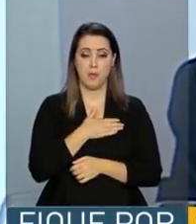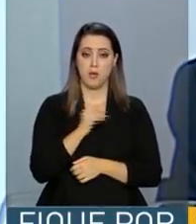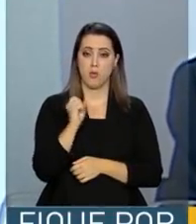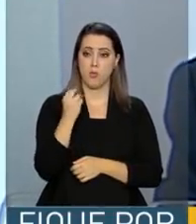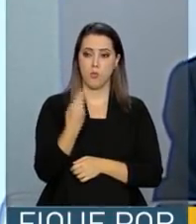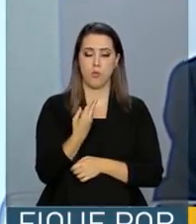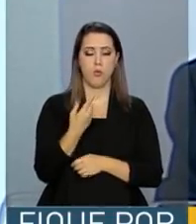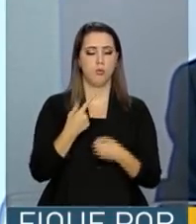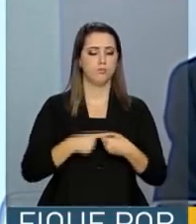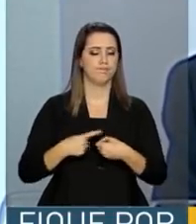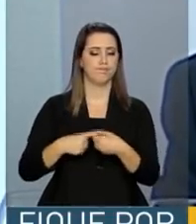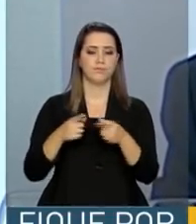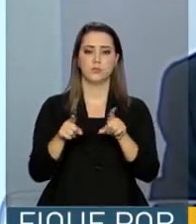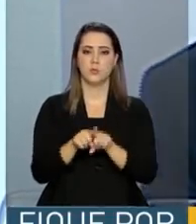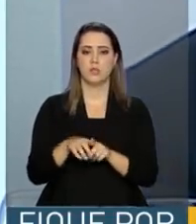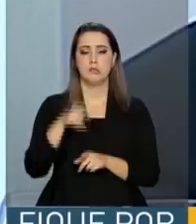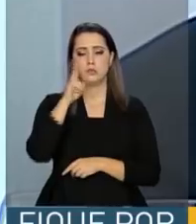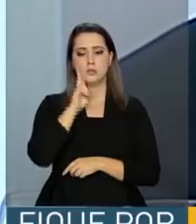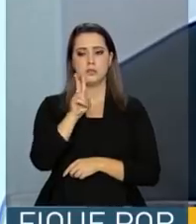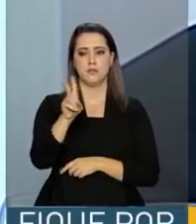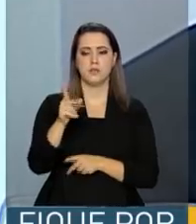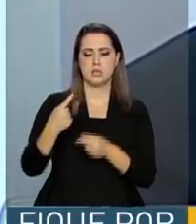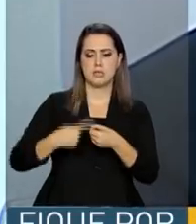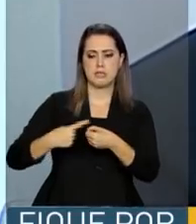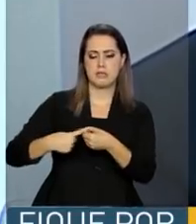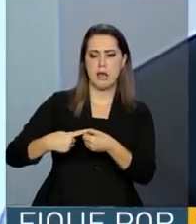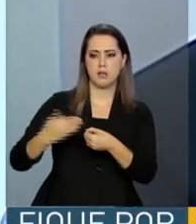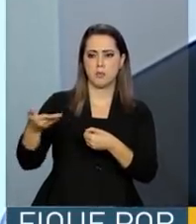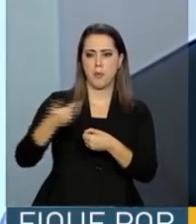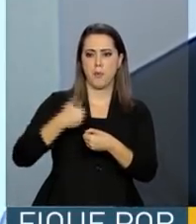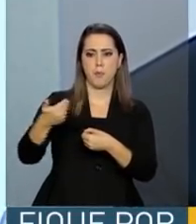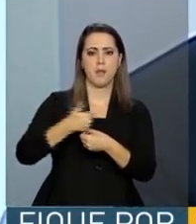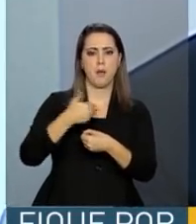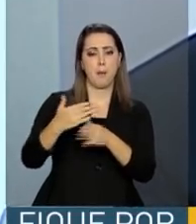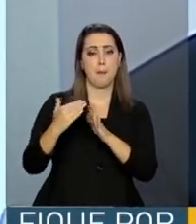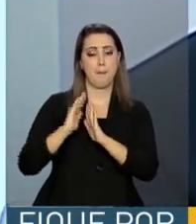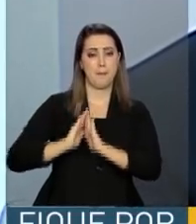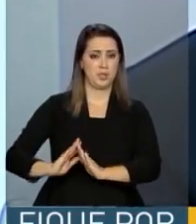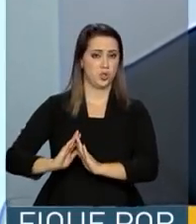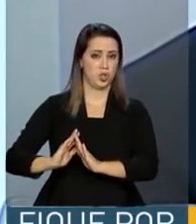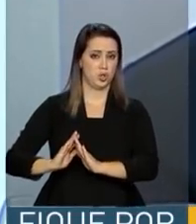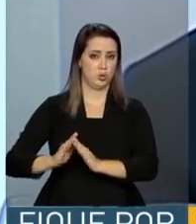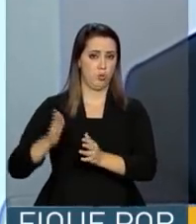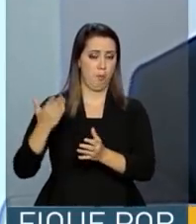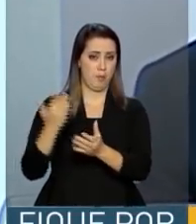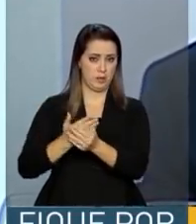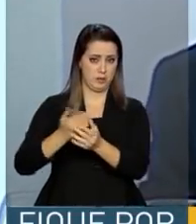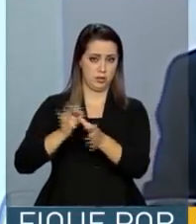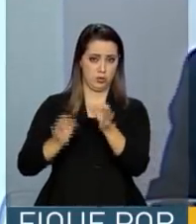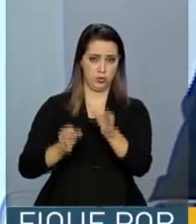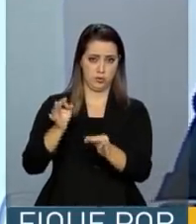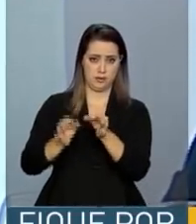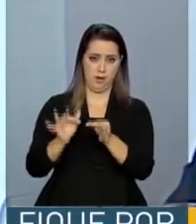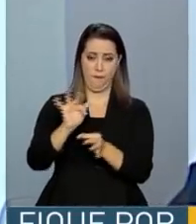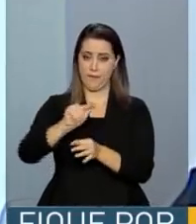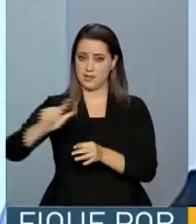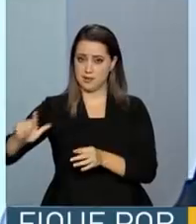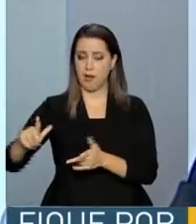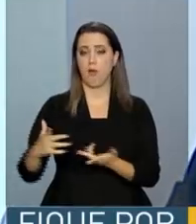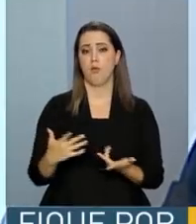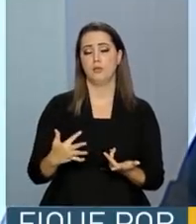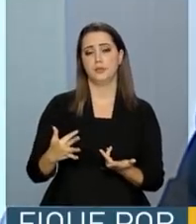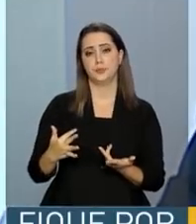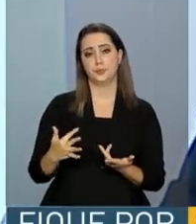número de estados que vem vindo pra pedir recuperação fiscal nós até tivemos a coragem de propor não é uma